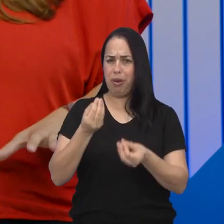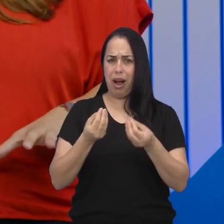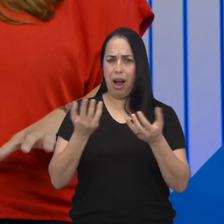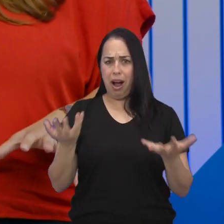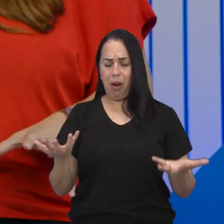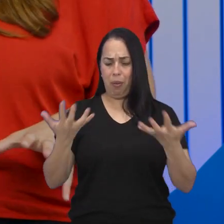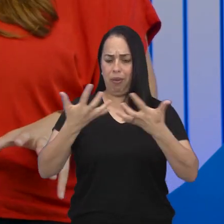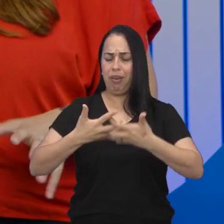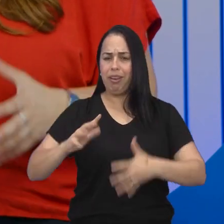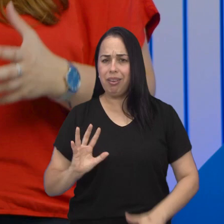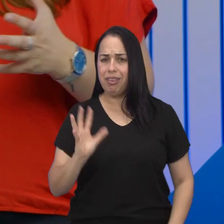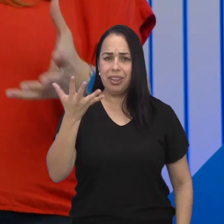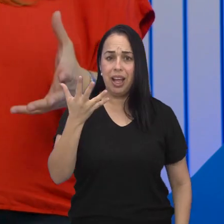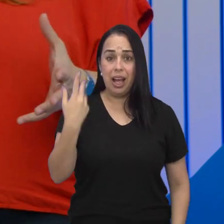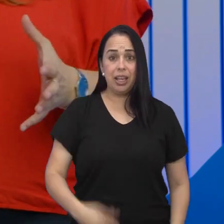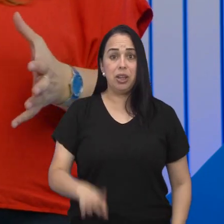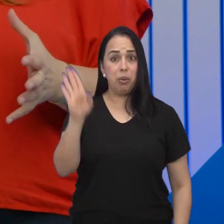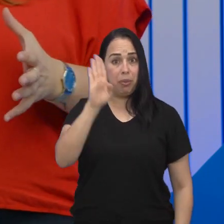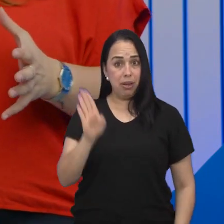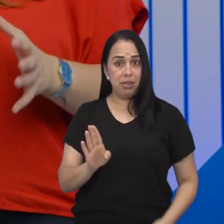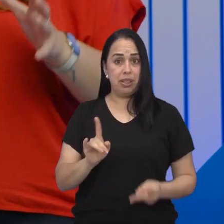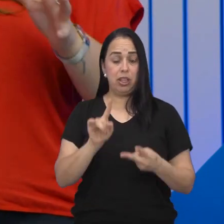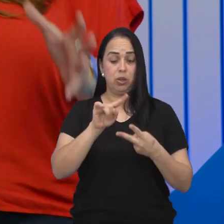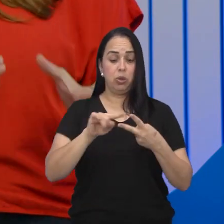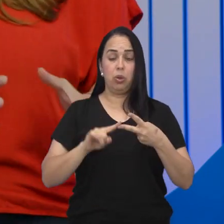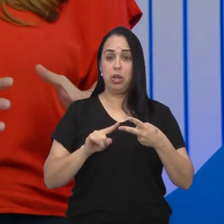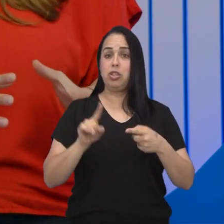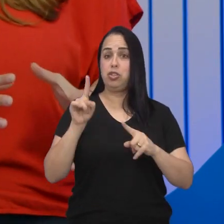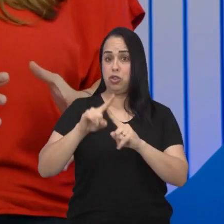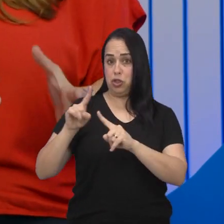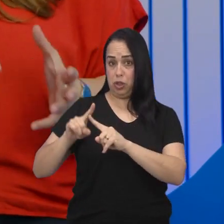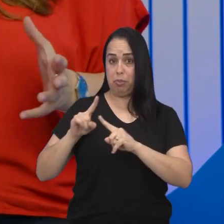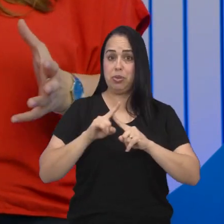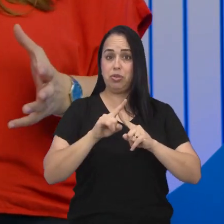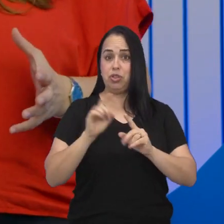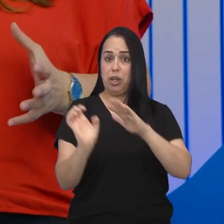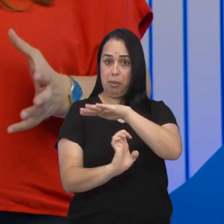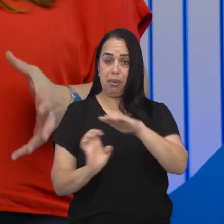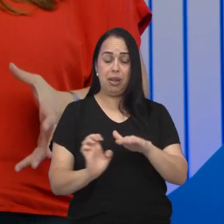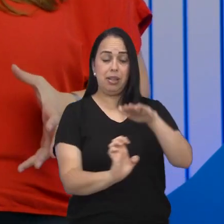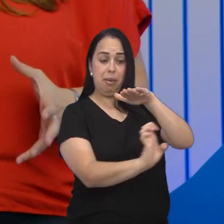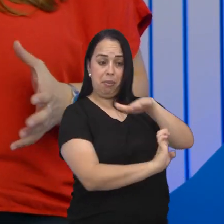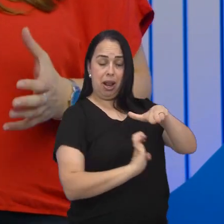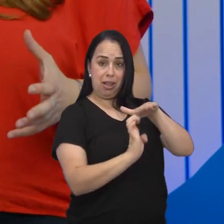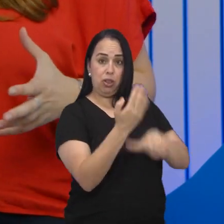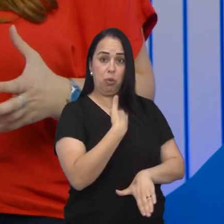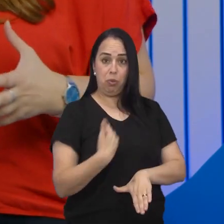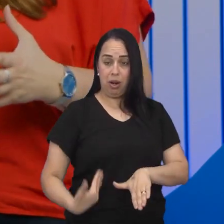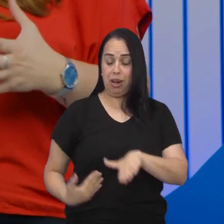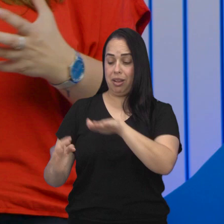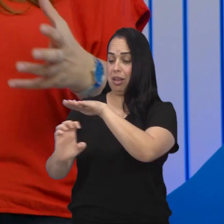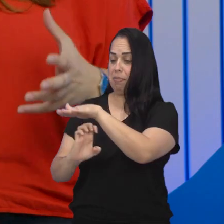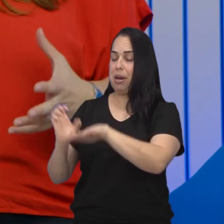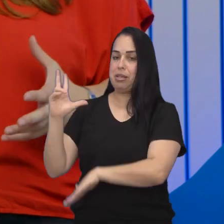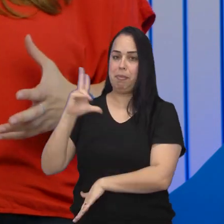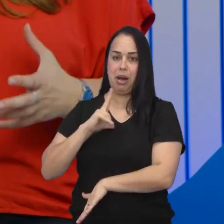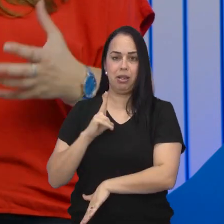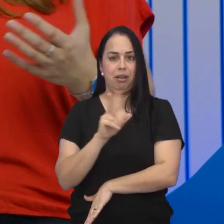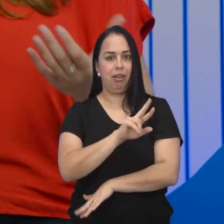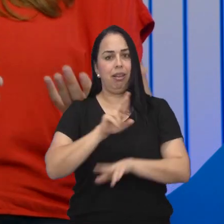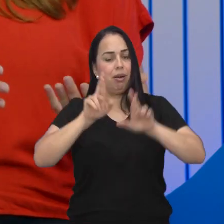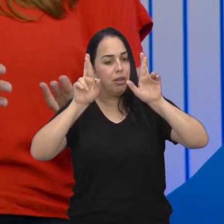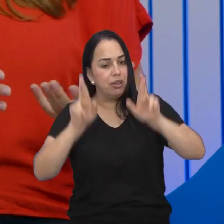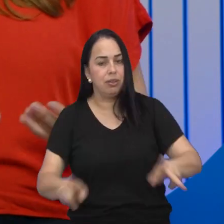esse serviço é prestado? Basicamente, no Brasil, a gente tem dois tipos de empresas, as privadas e as públicas. Cada uma tem o próprio regimento